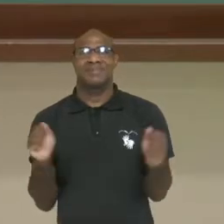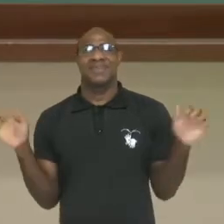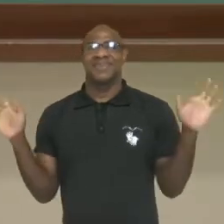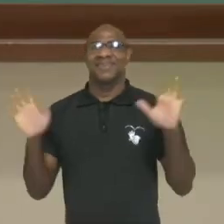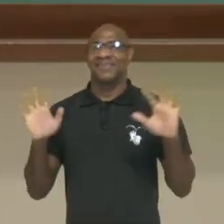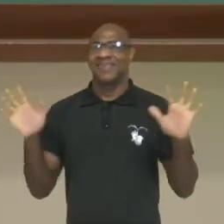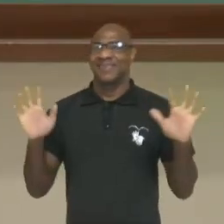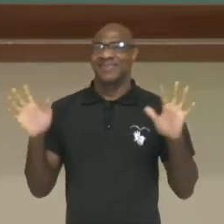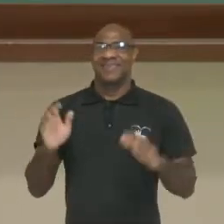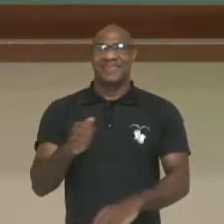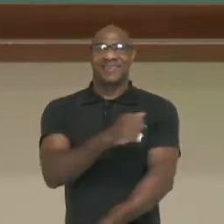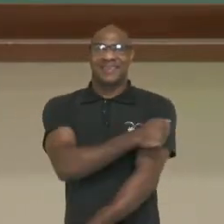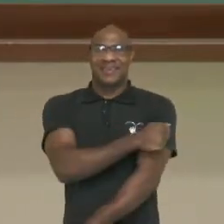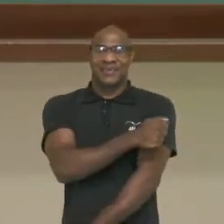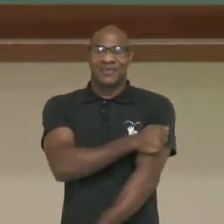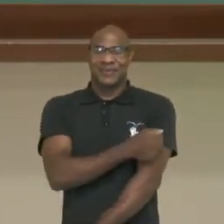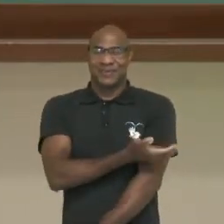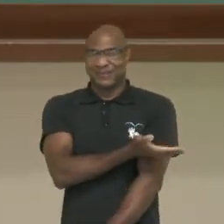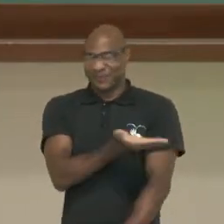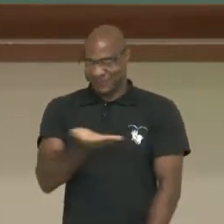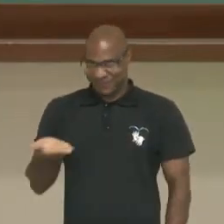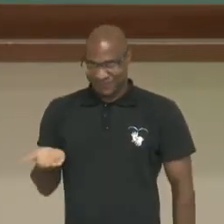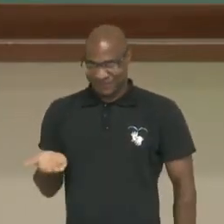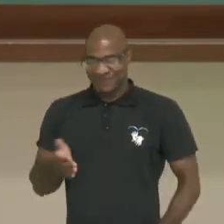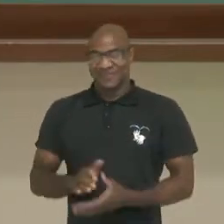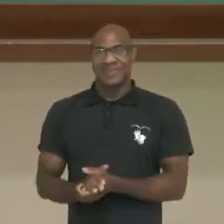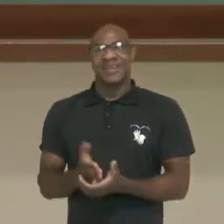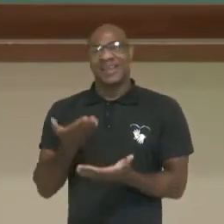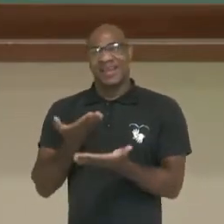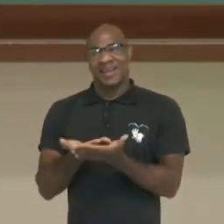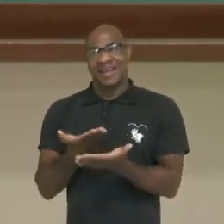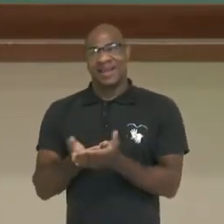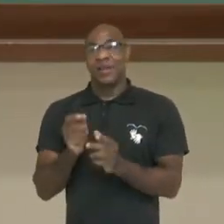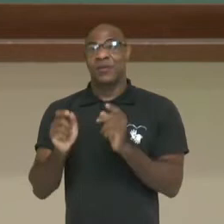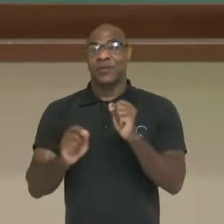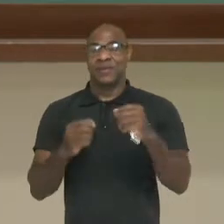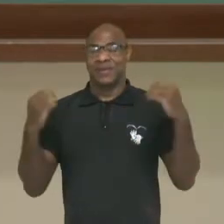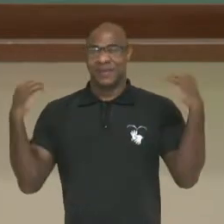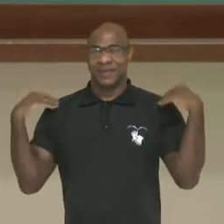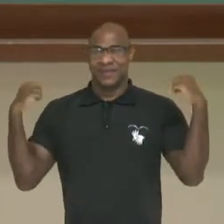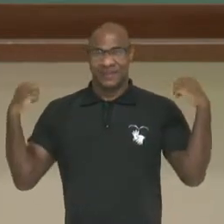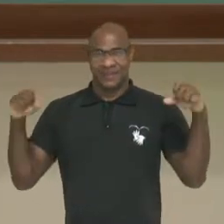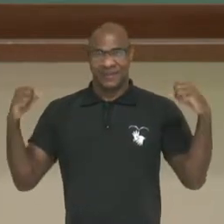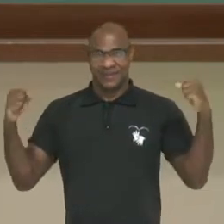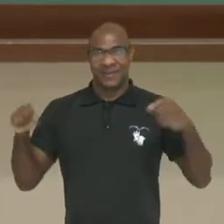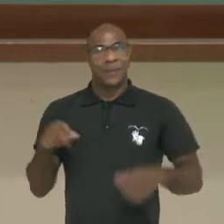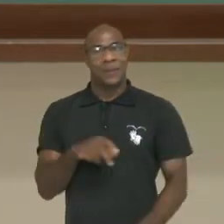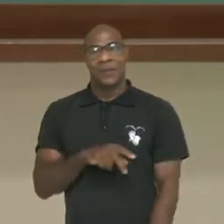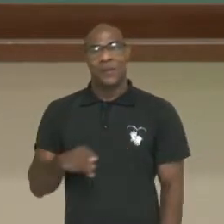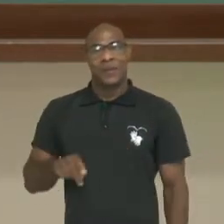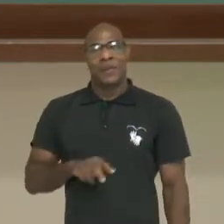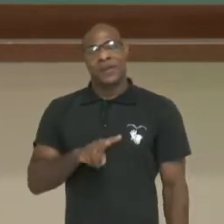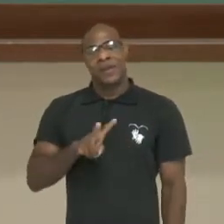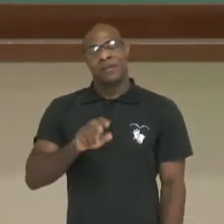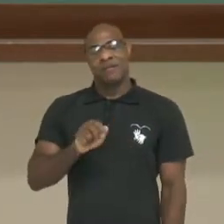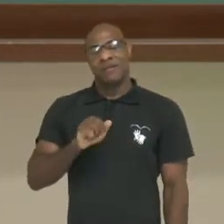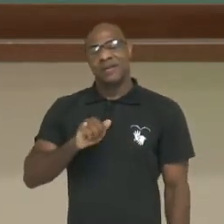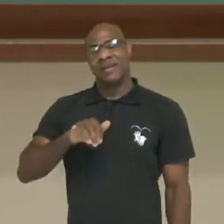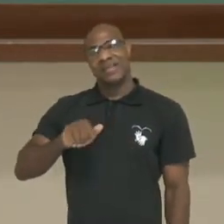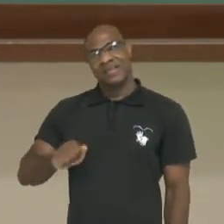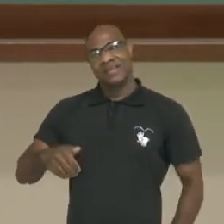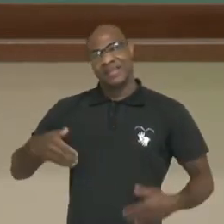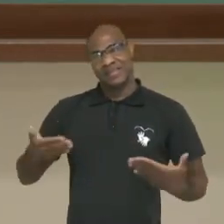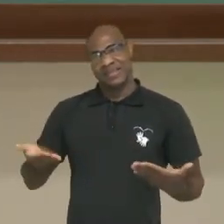Olá, alunos do 9º ano! Bem-vindos a mais uma aula de Educação Física. Eu sou a professora Vânia Brondani e